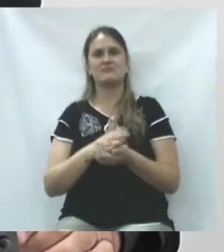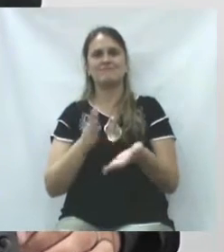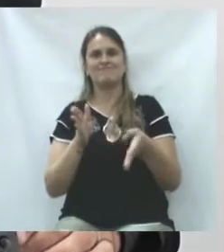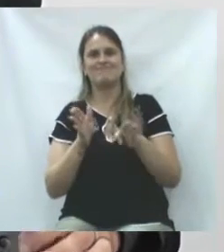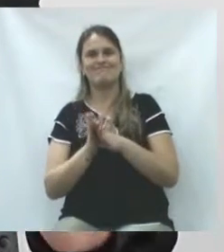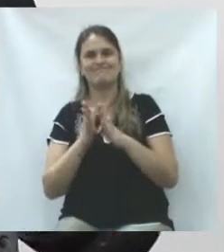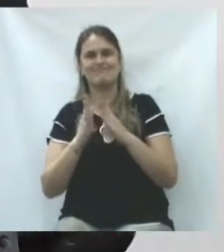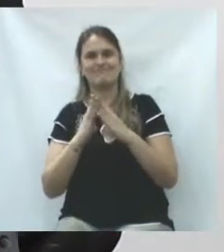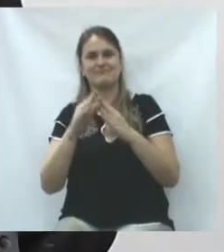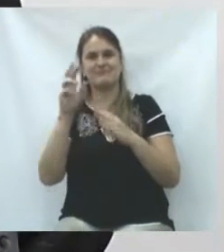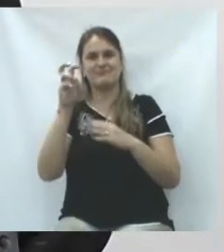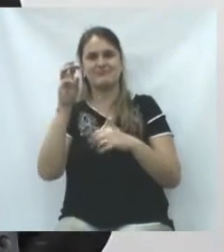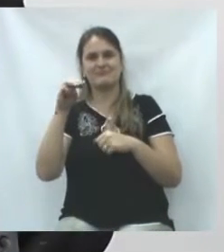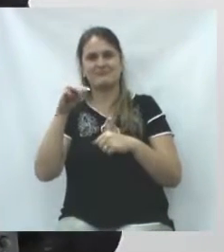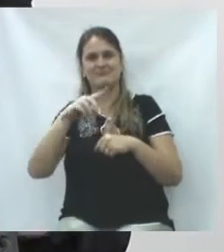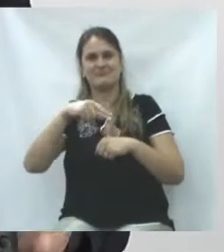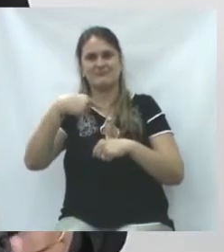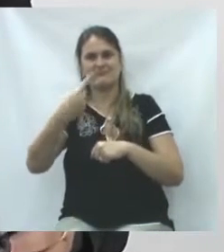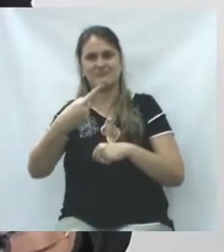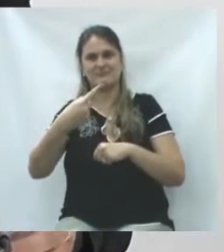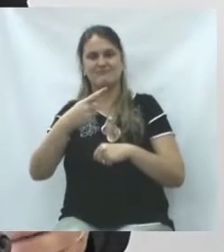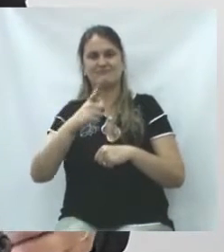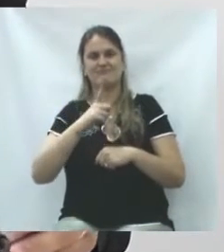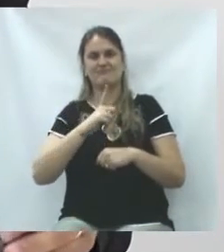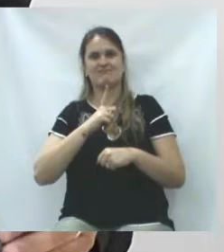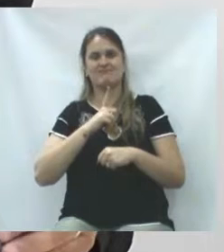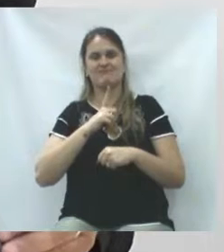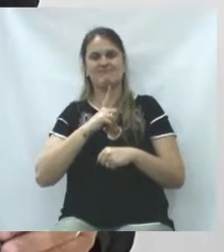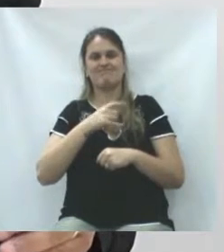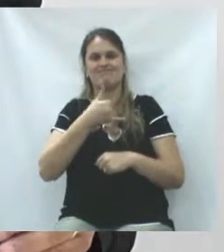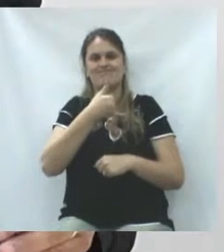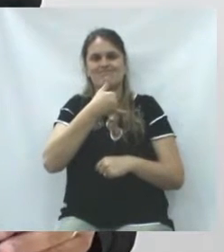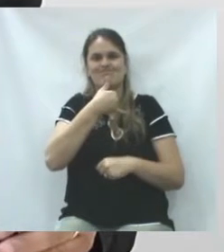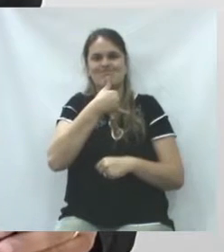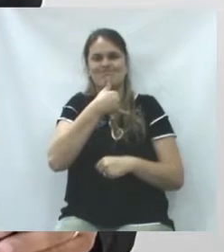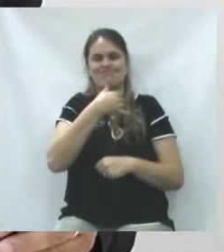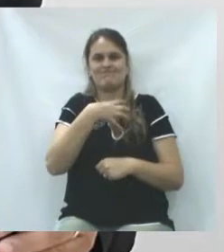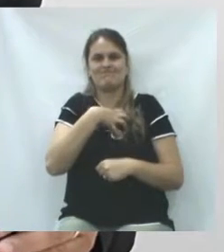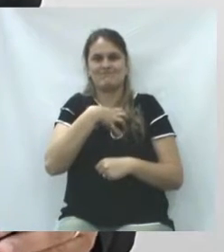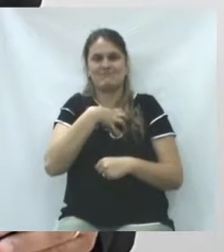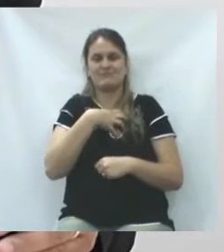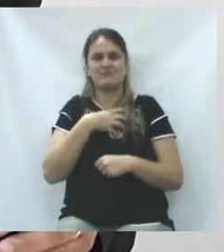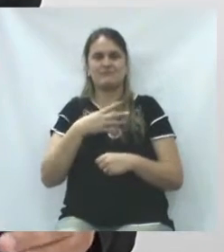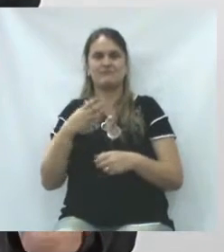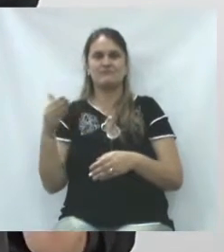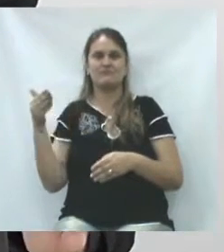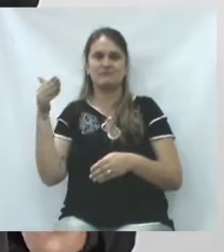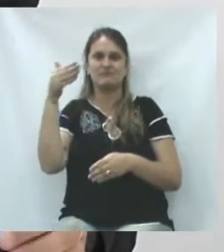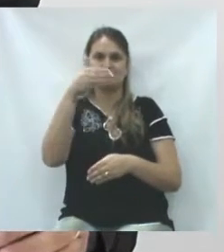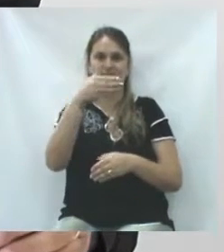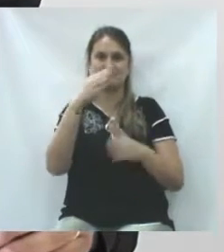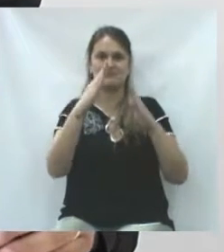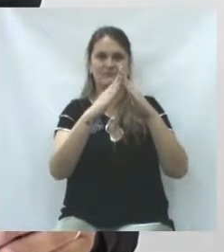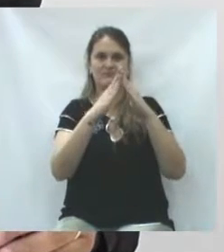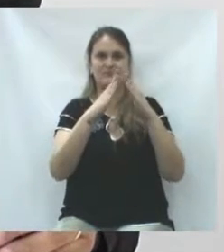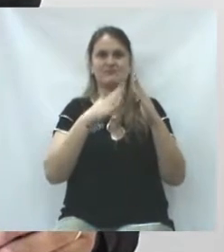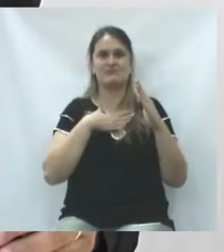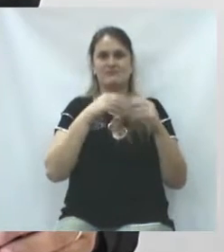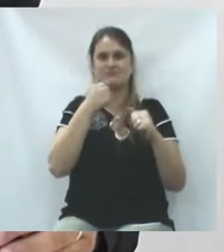depois tivemos que estar nos dirigindo até a casa da minha mãe para